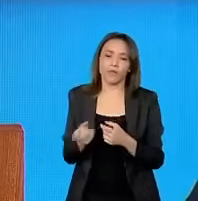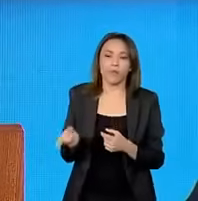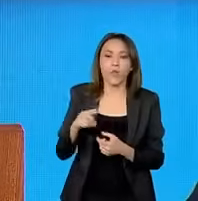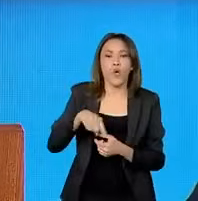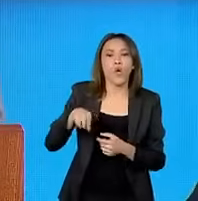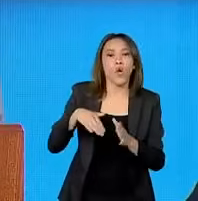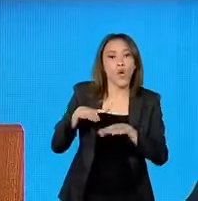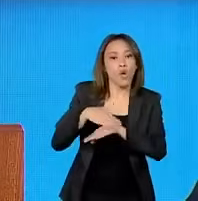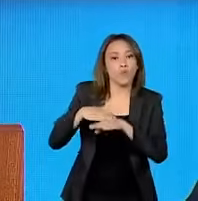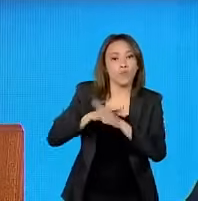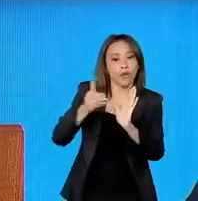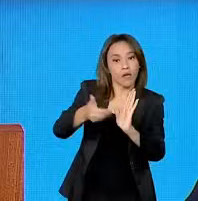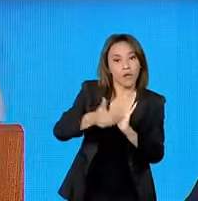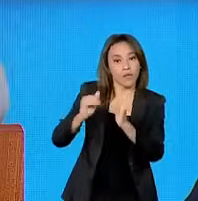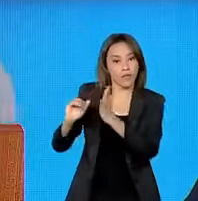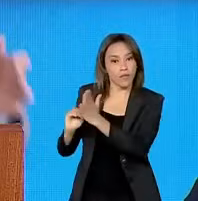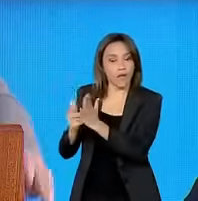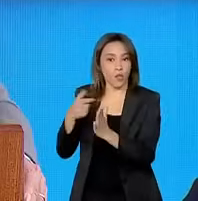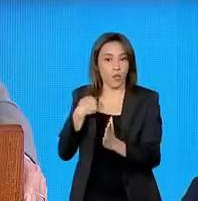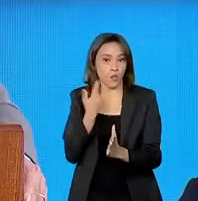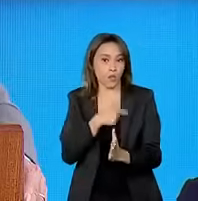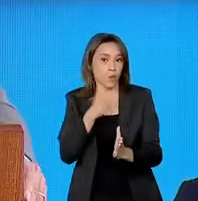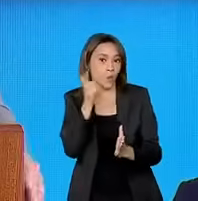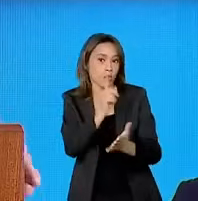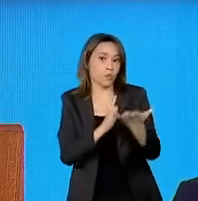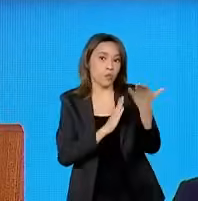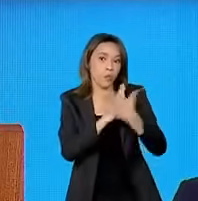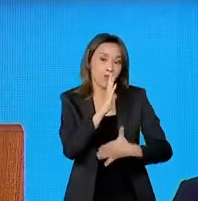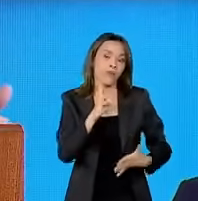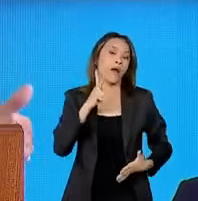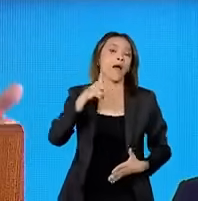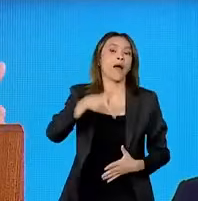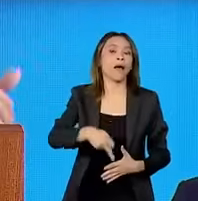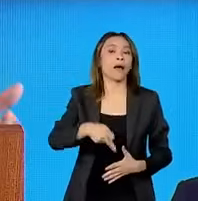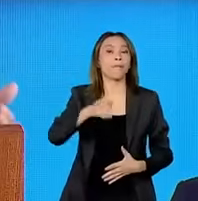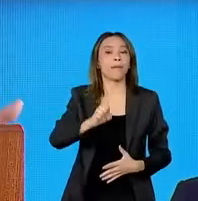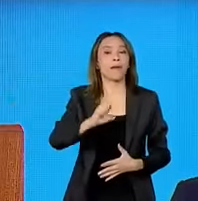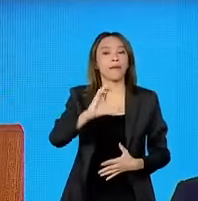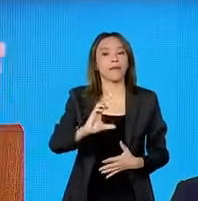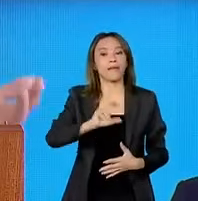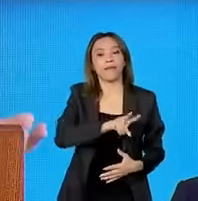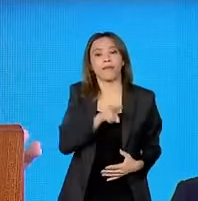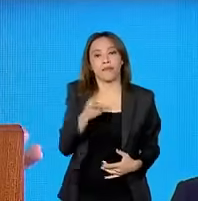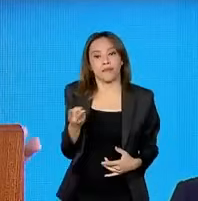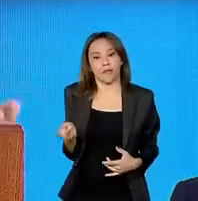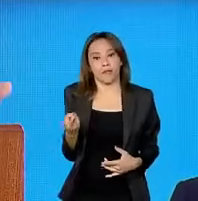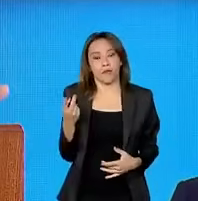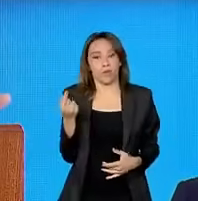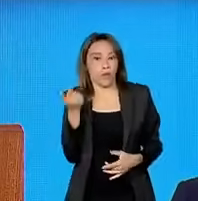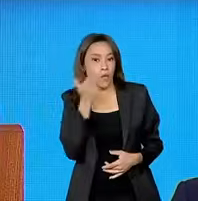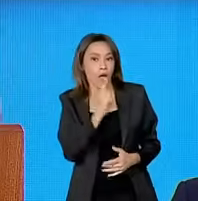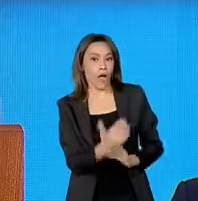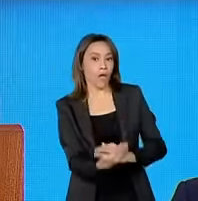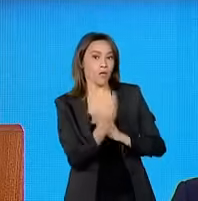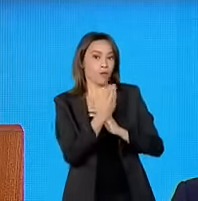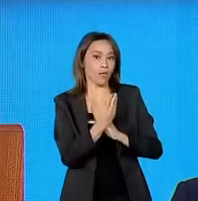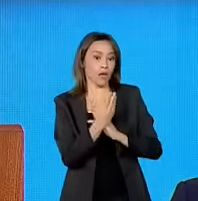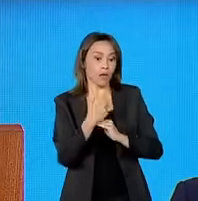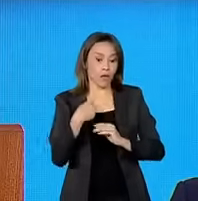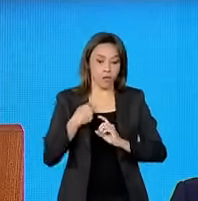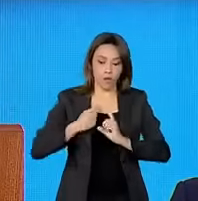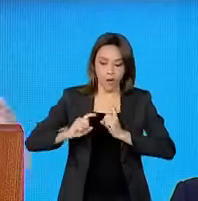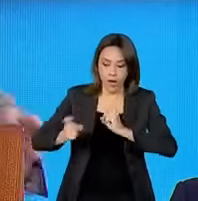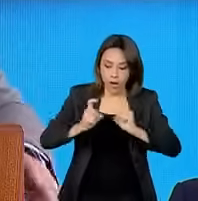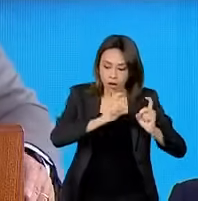Senado, aprovar a PEC da transição, que permitiu que a gente tivesse uma governança mais